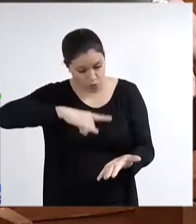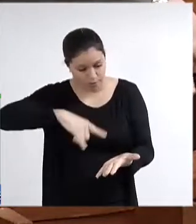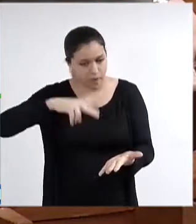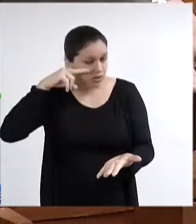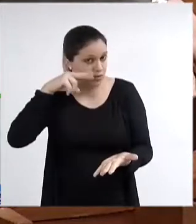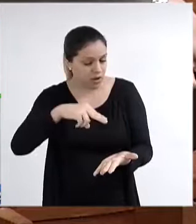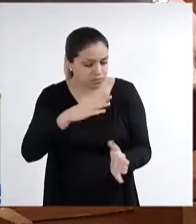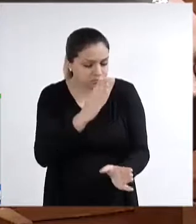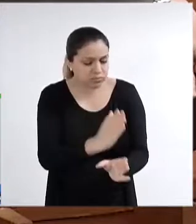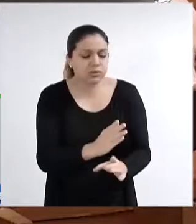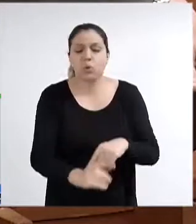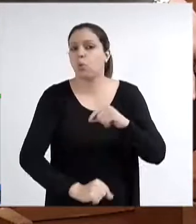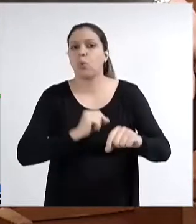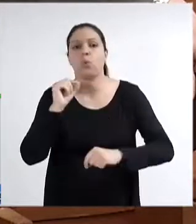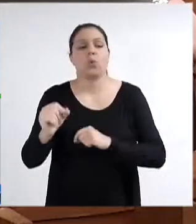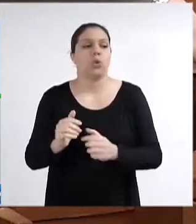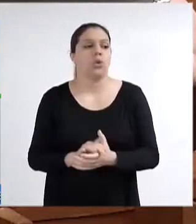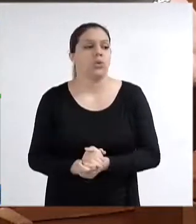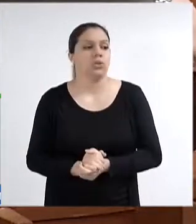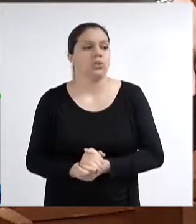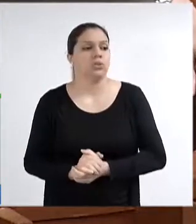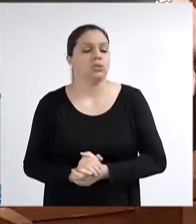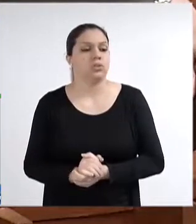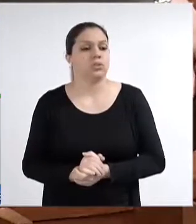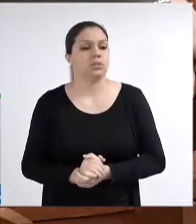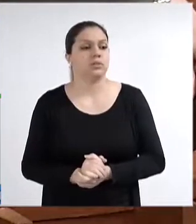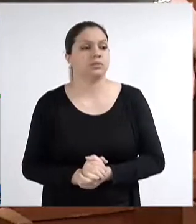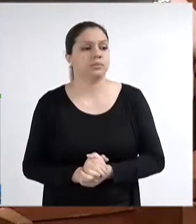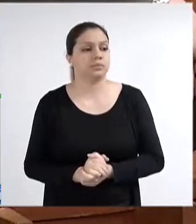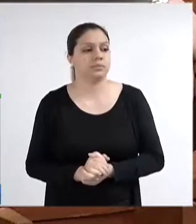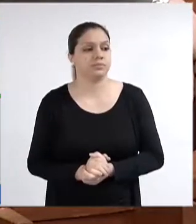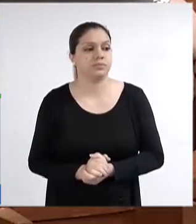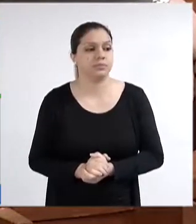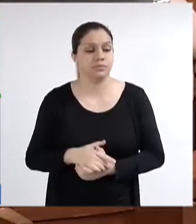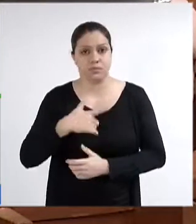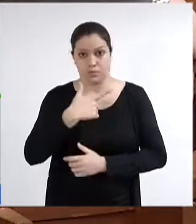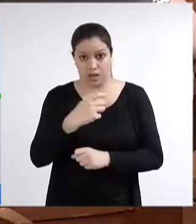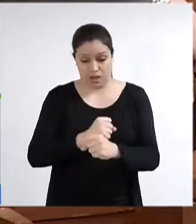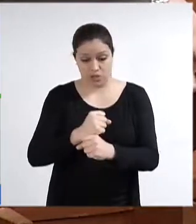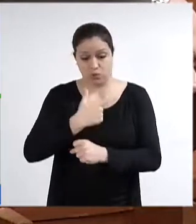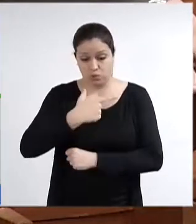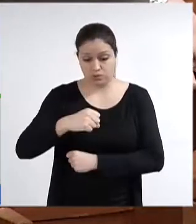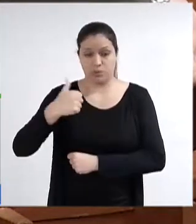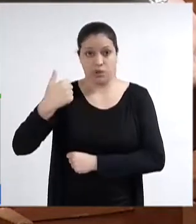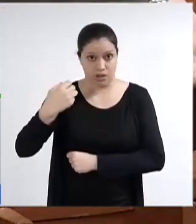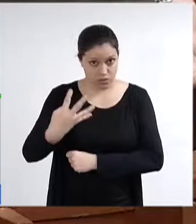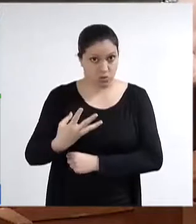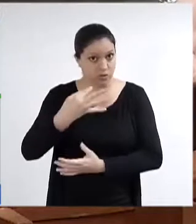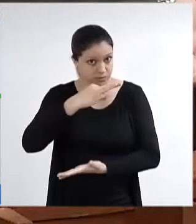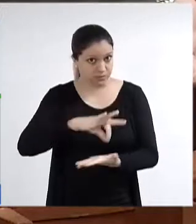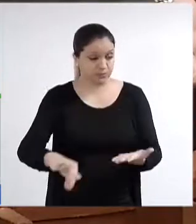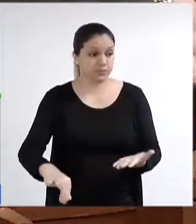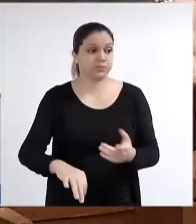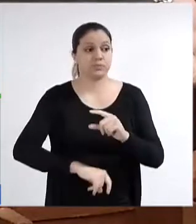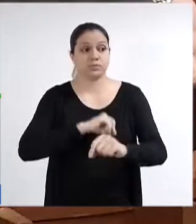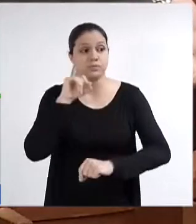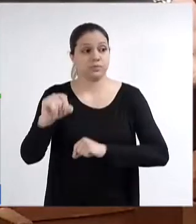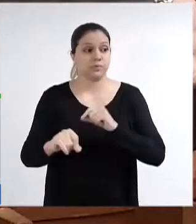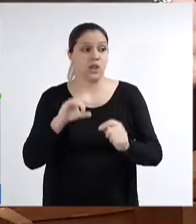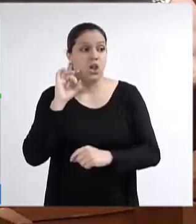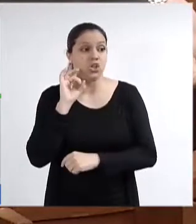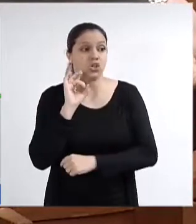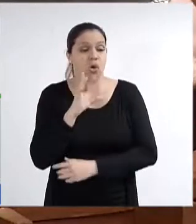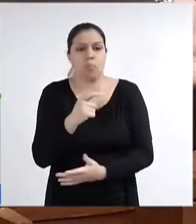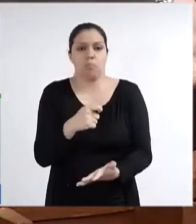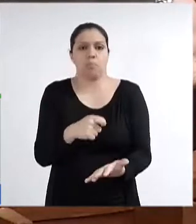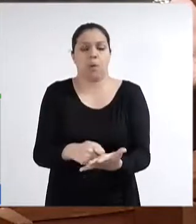esse convênio firmado, deputado Coronel Davi, em 2014, ele só impõe obrigações ao Mato Grosso